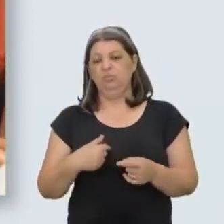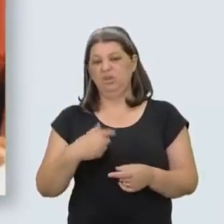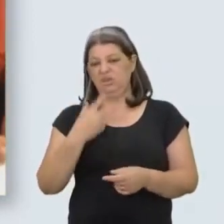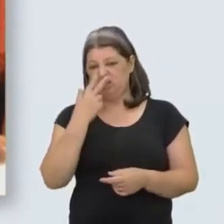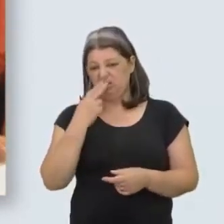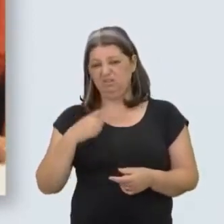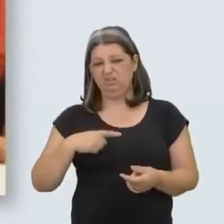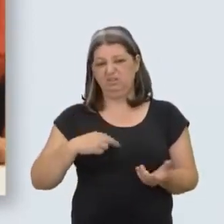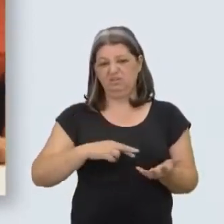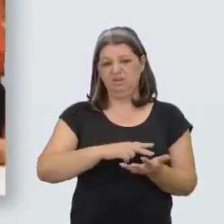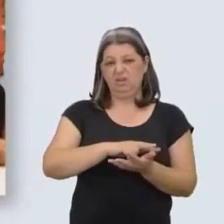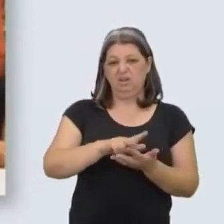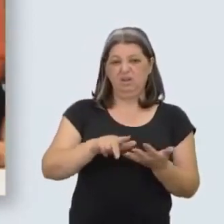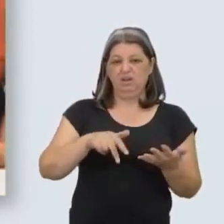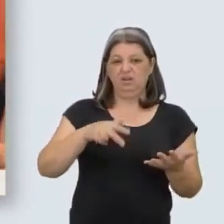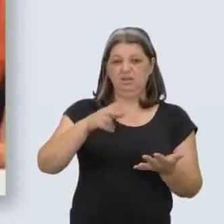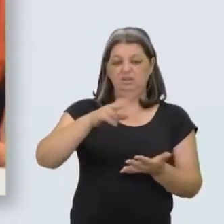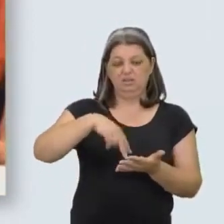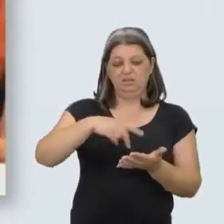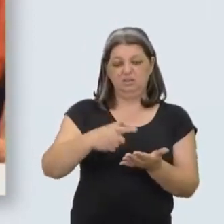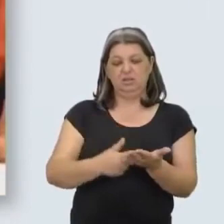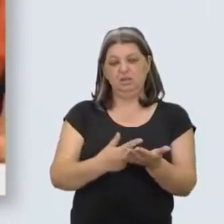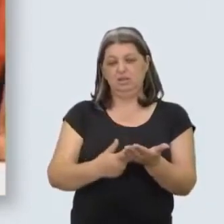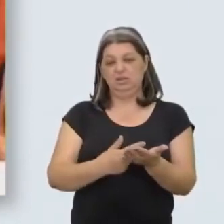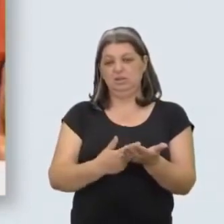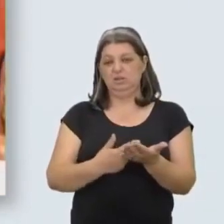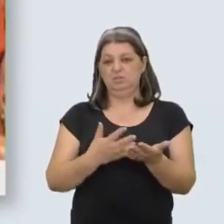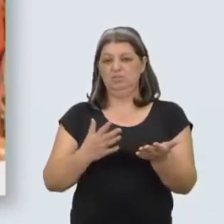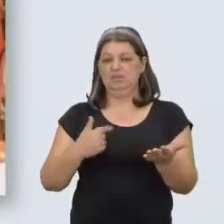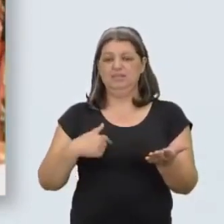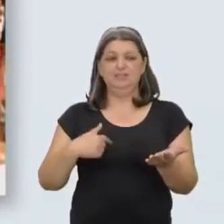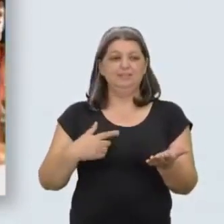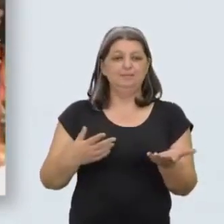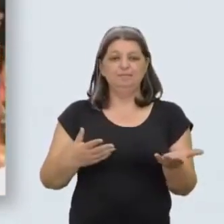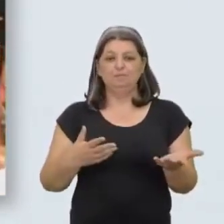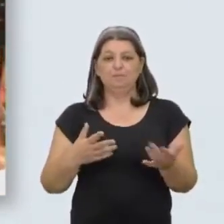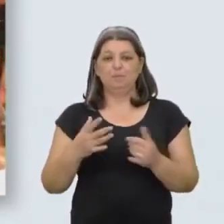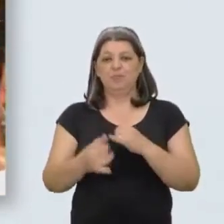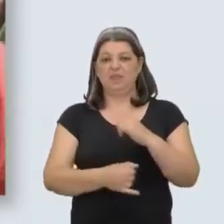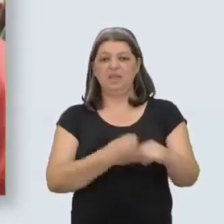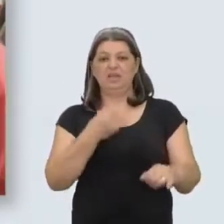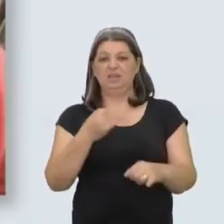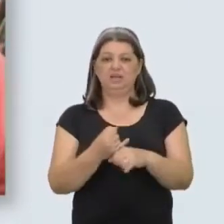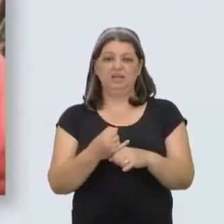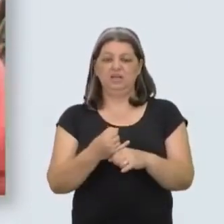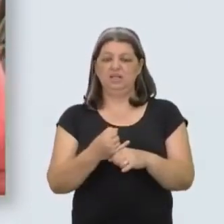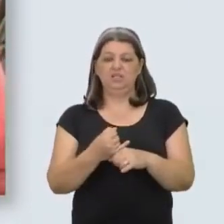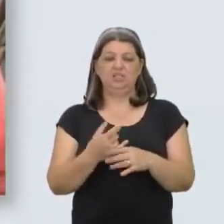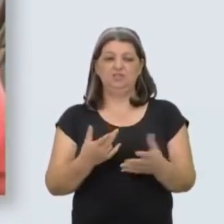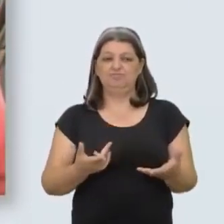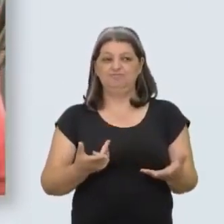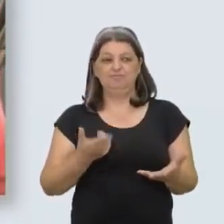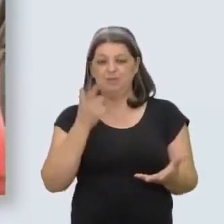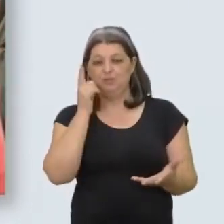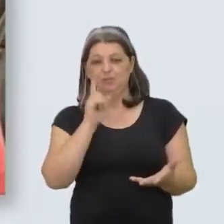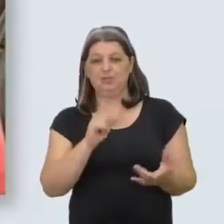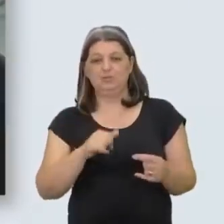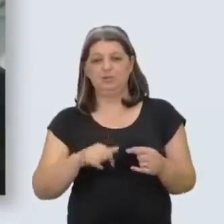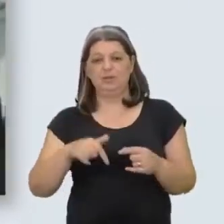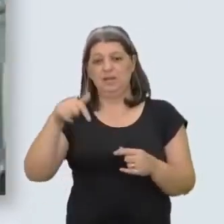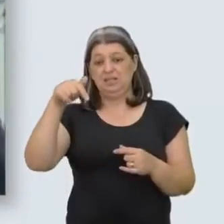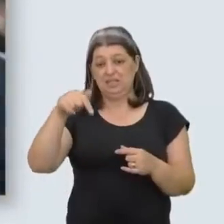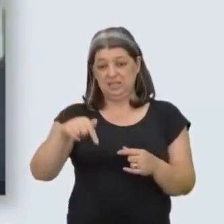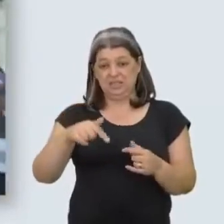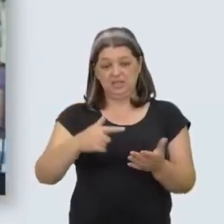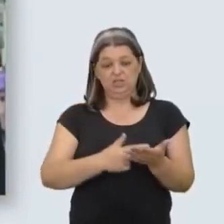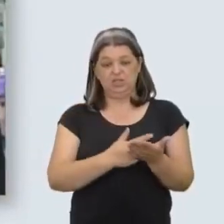tanto livro bom pra gente ler, né? Mas é que às vezes agora a internet me rouba muito tempo. Eu acho que eu leio uns 7 livros por ano.